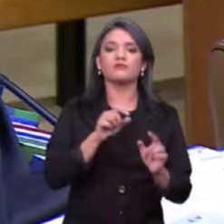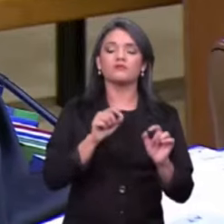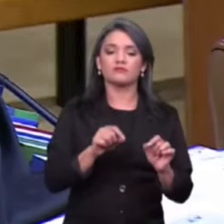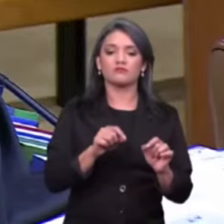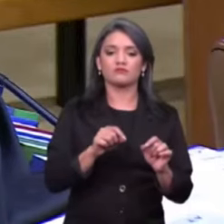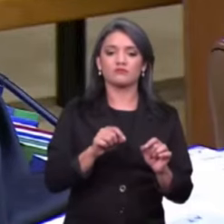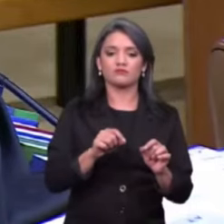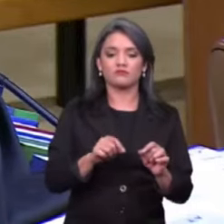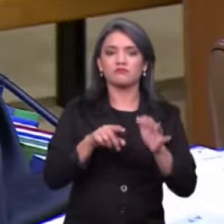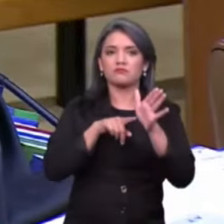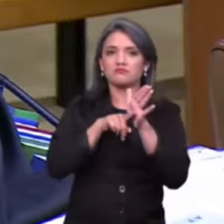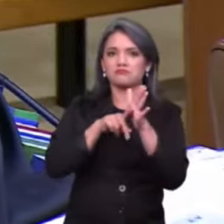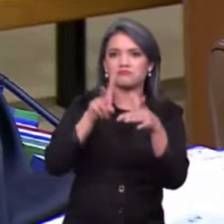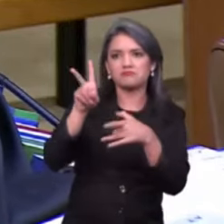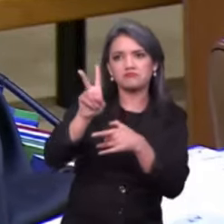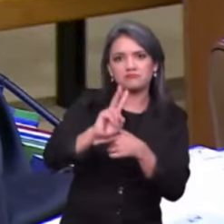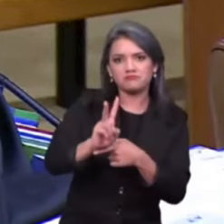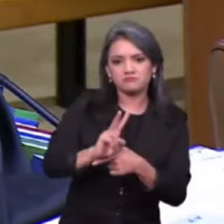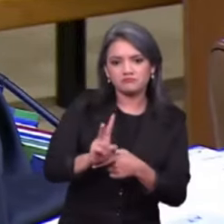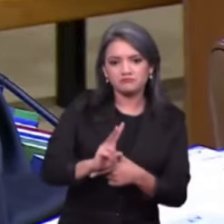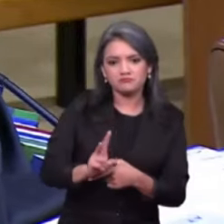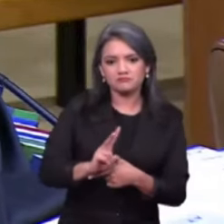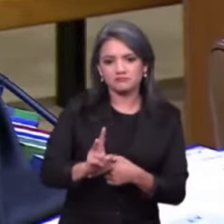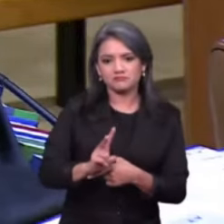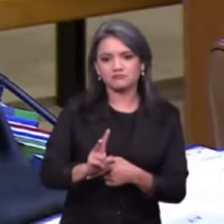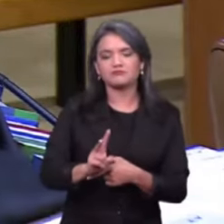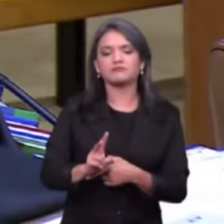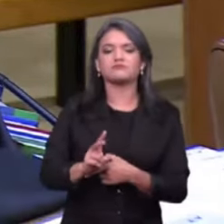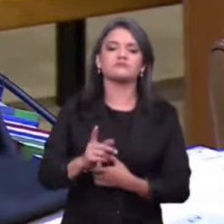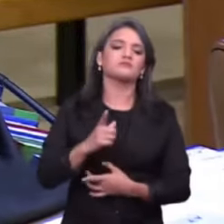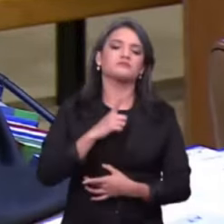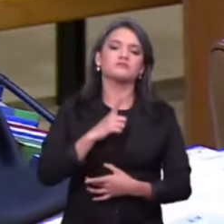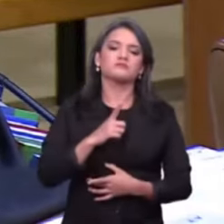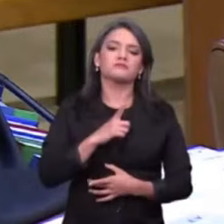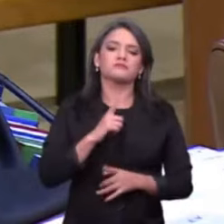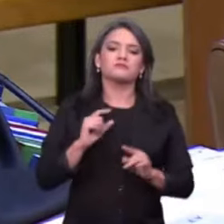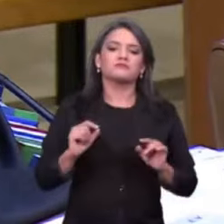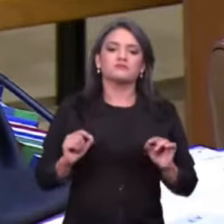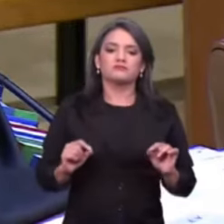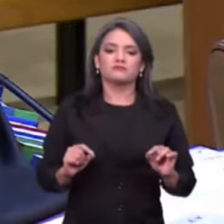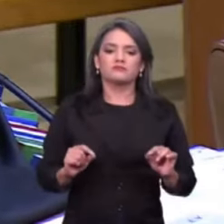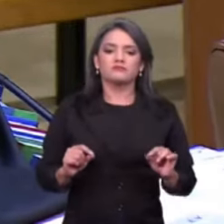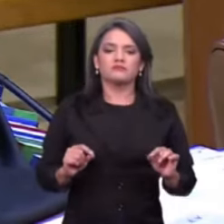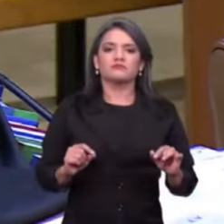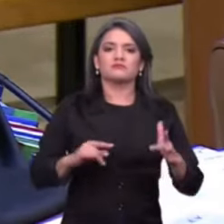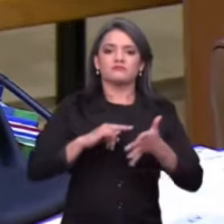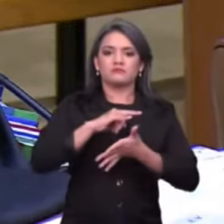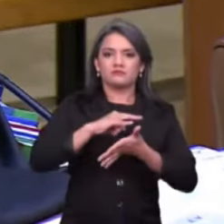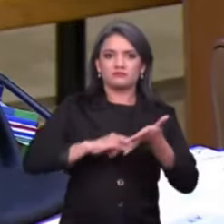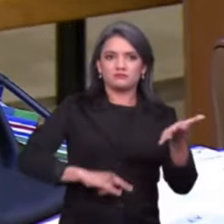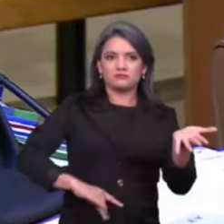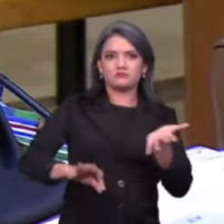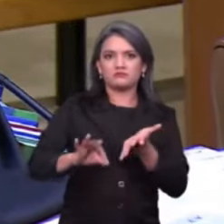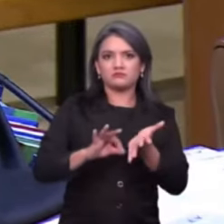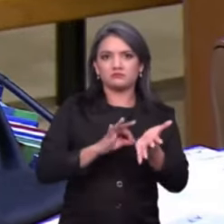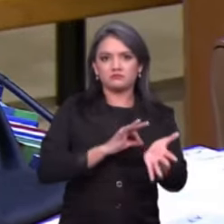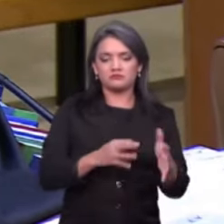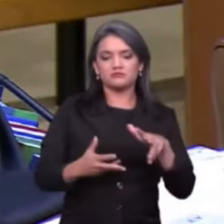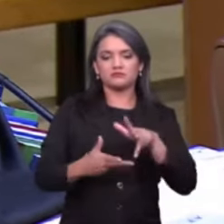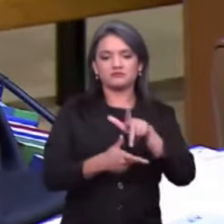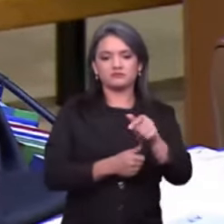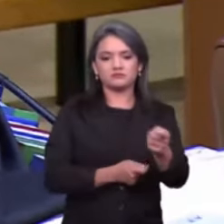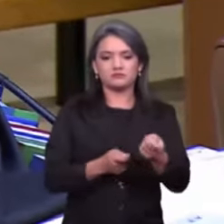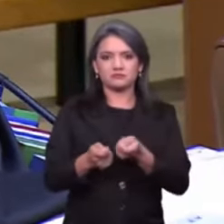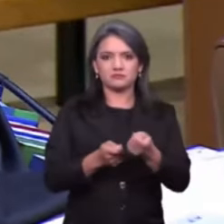independente de monitoramento para a implementação das convenções internacionais de controle de drogas das